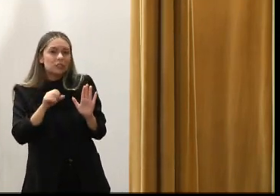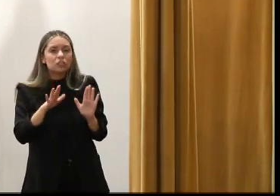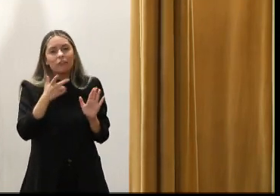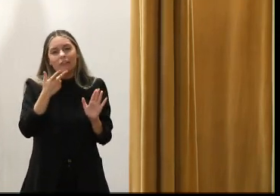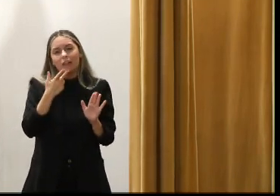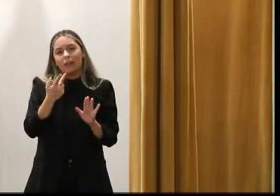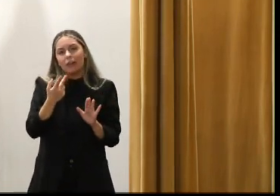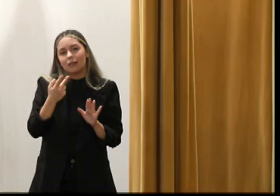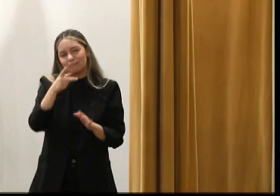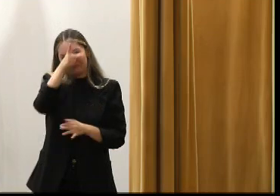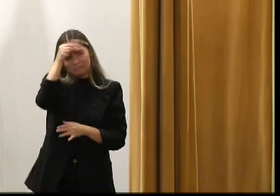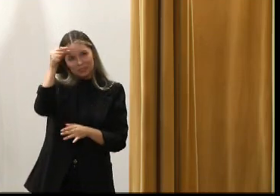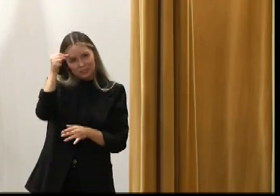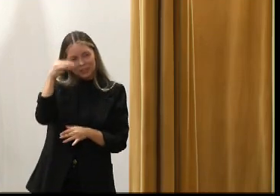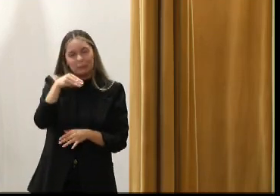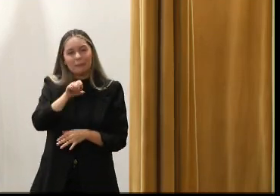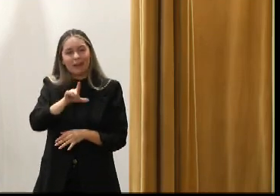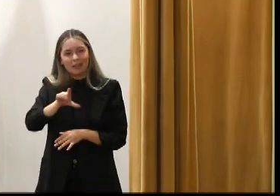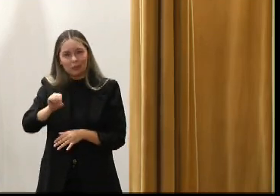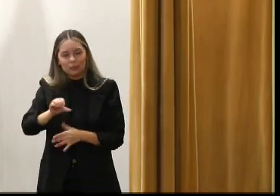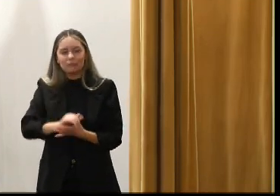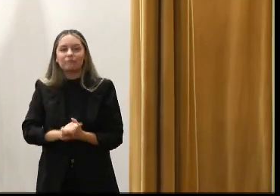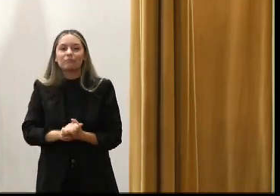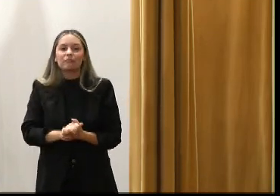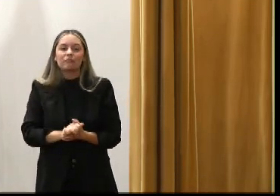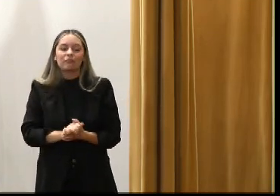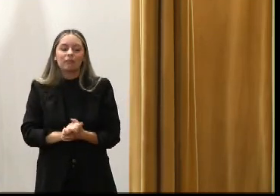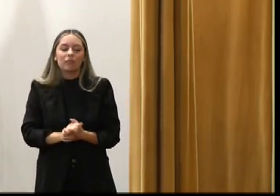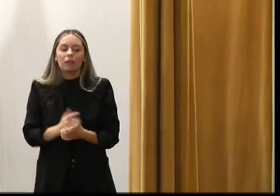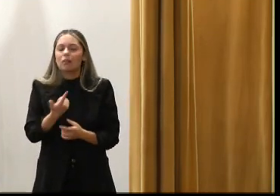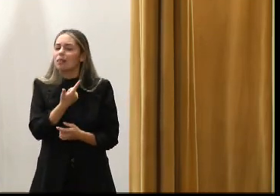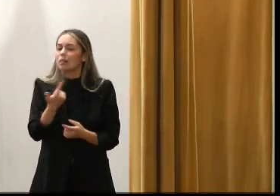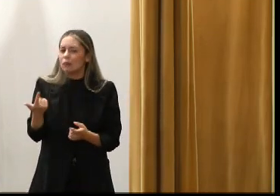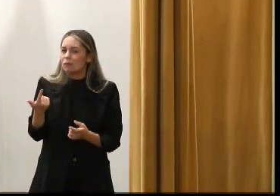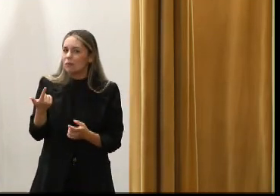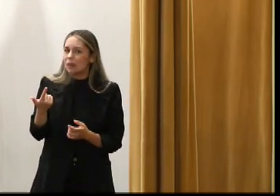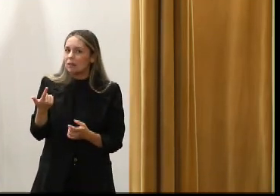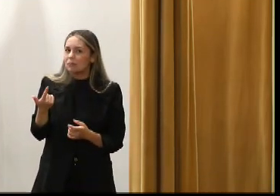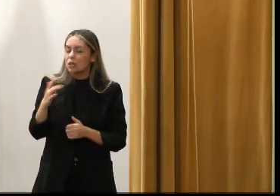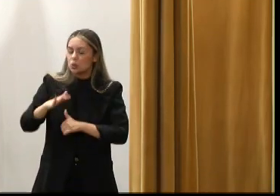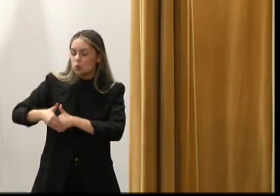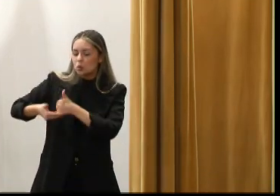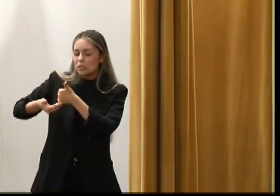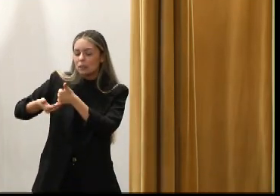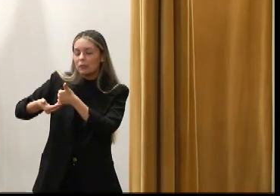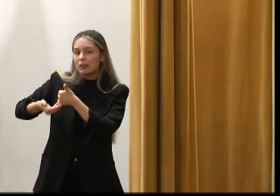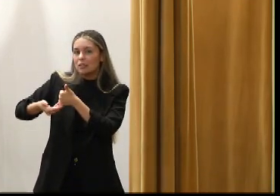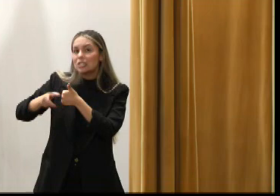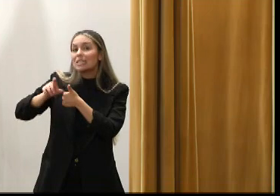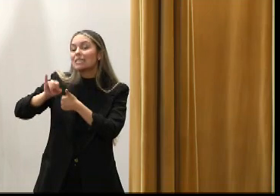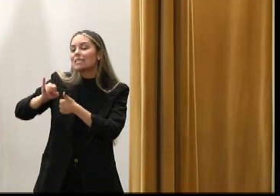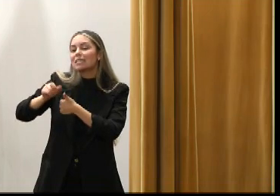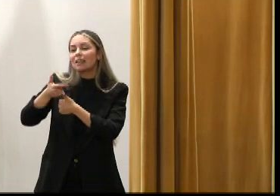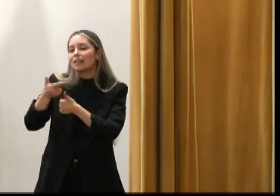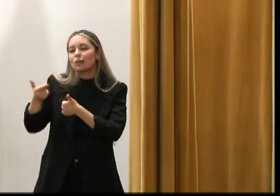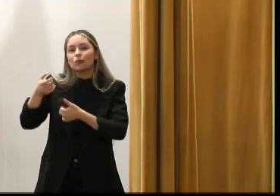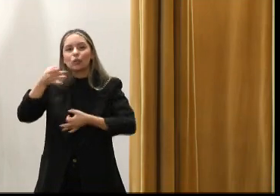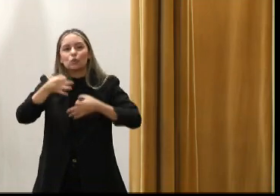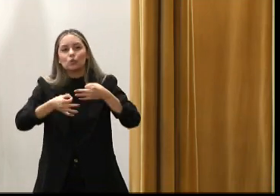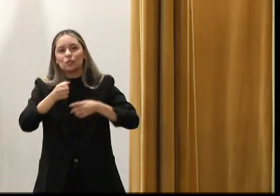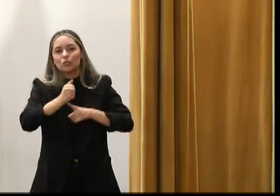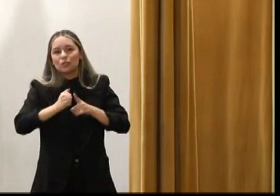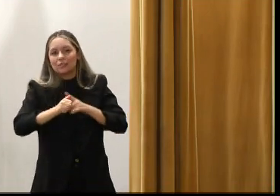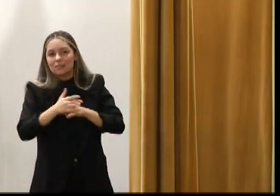mencionado pelo prefeito Mello agora há pouco, é que não existe sustentabilidade sem justiça